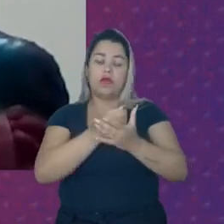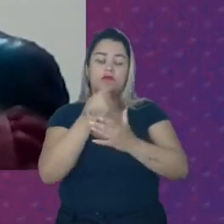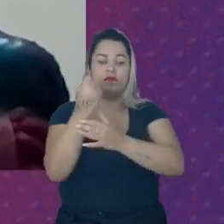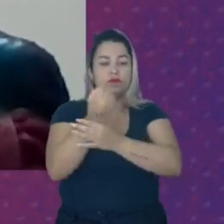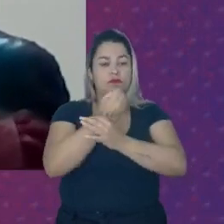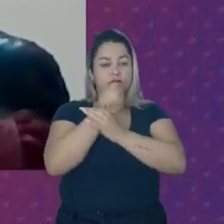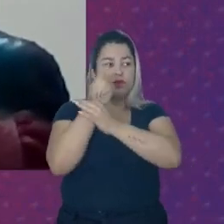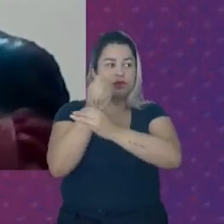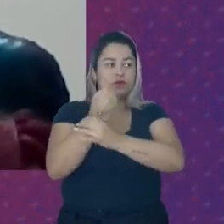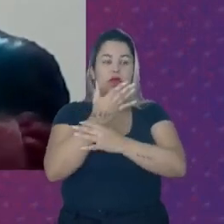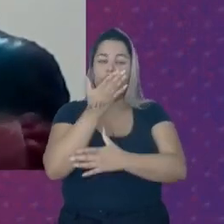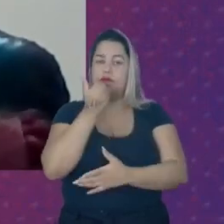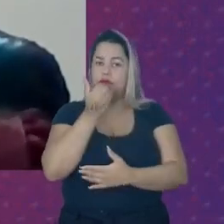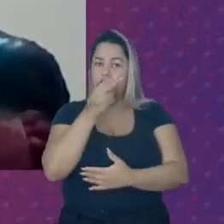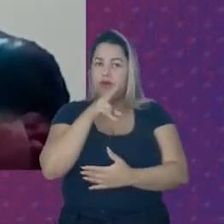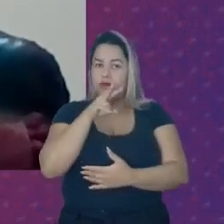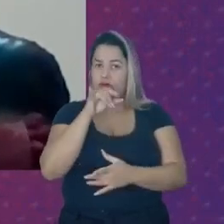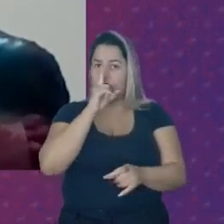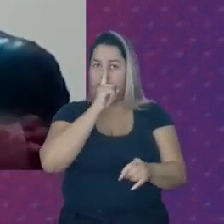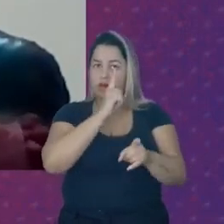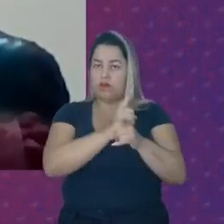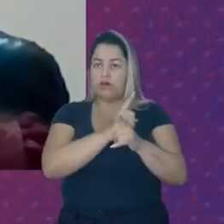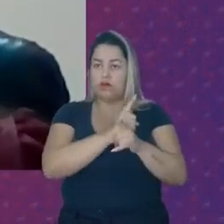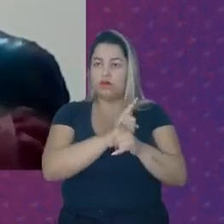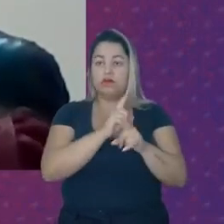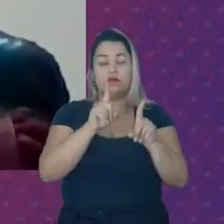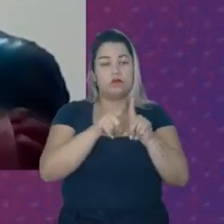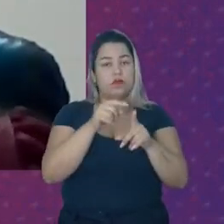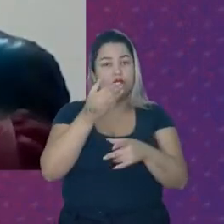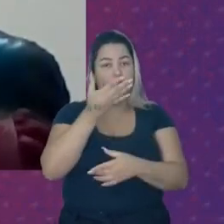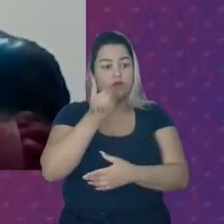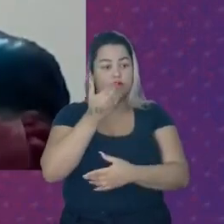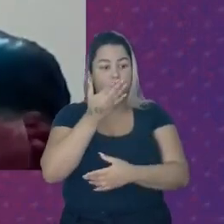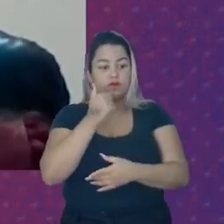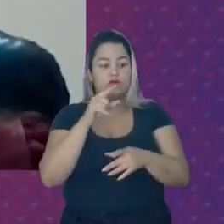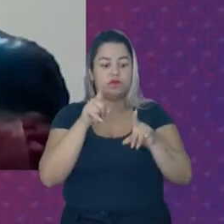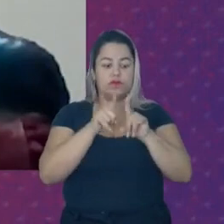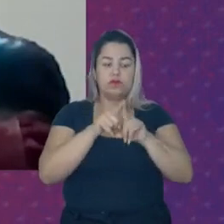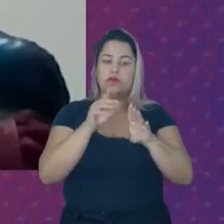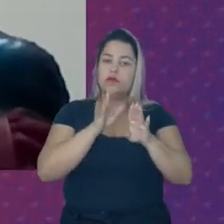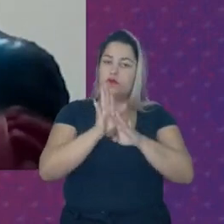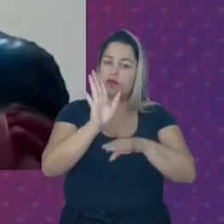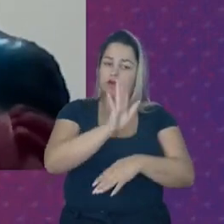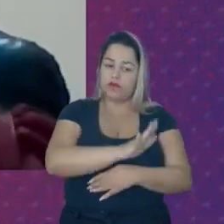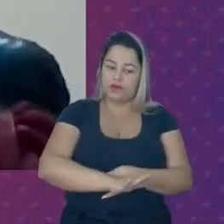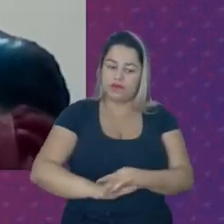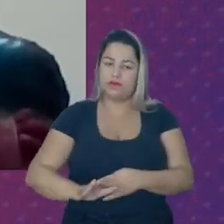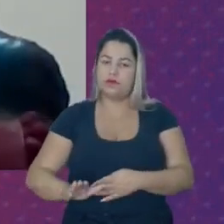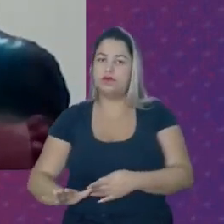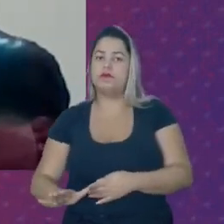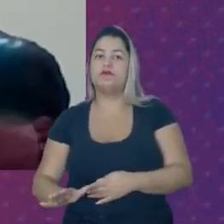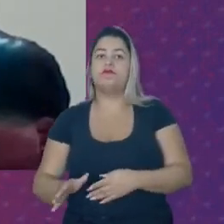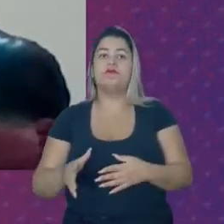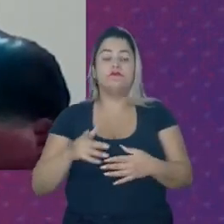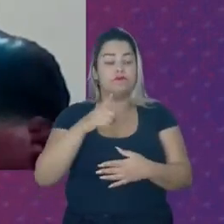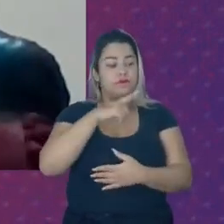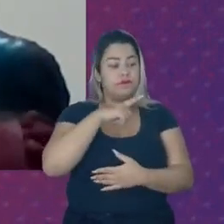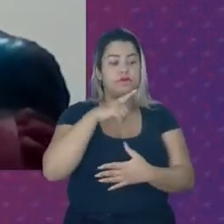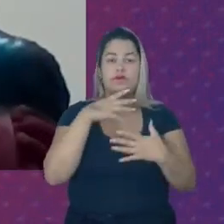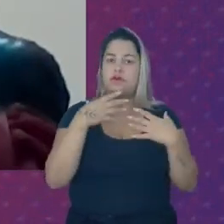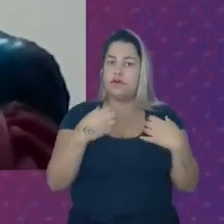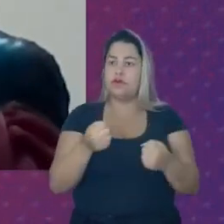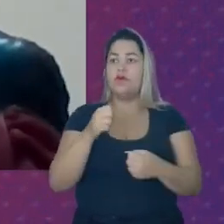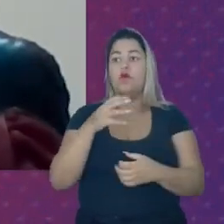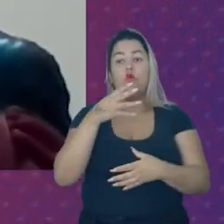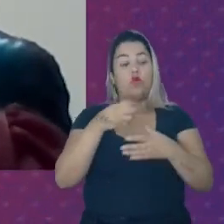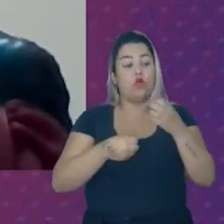segurança alimentar, que vai de encontro com a questão da segurança alimentar das famílias, em especial das crianças que recebem esse